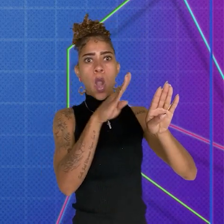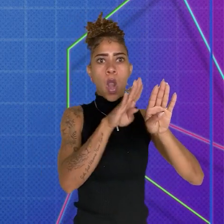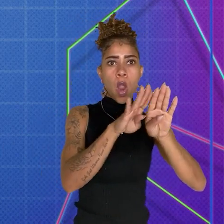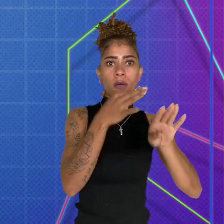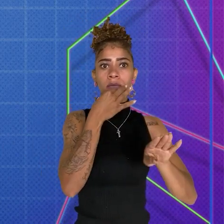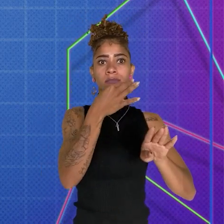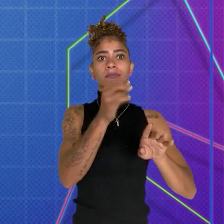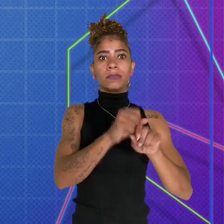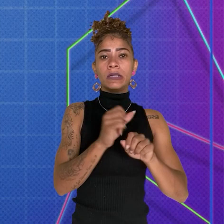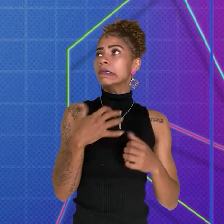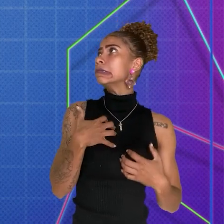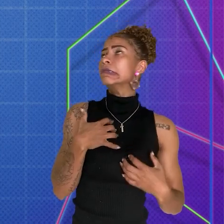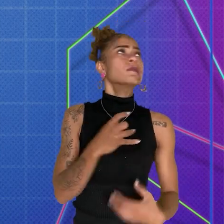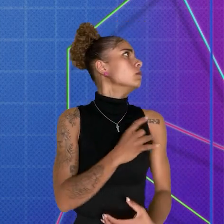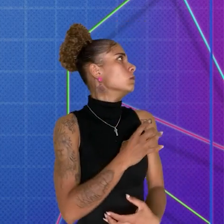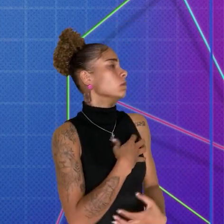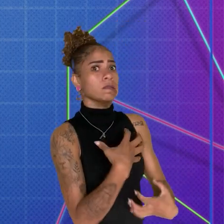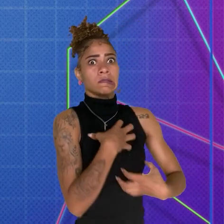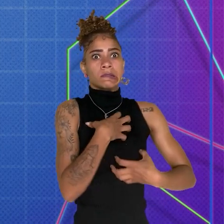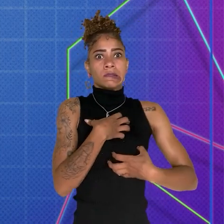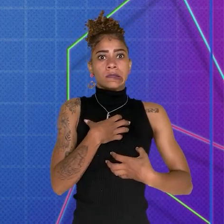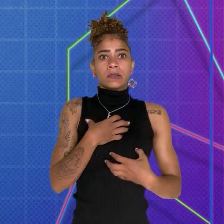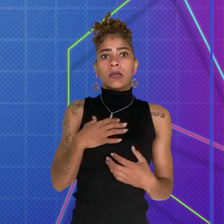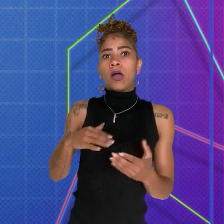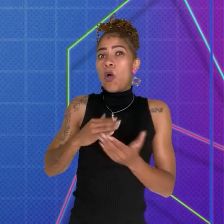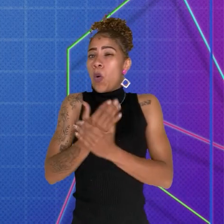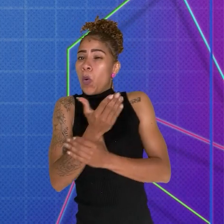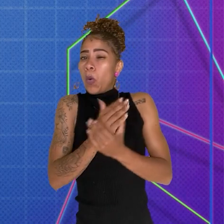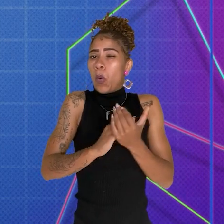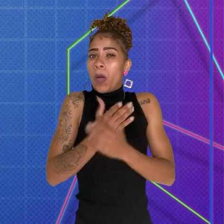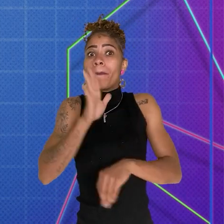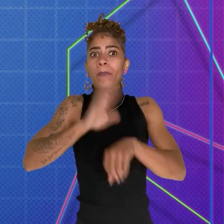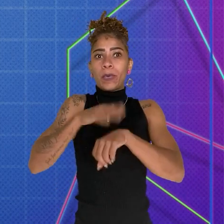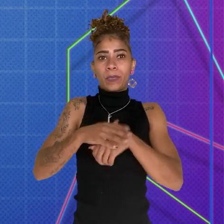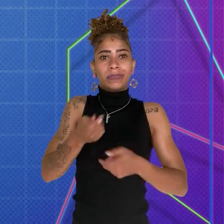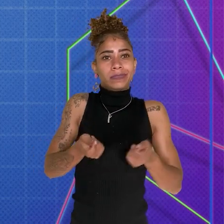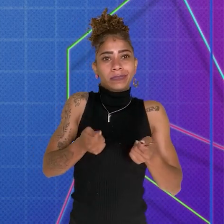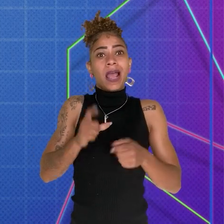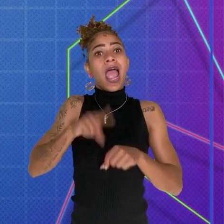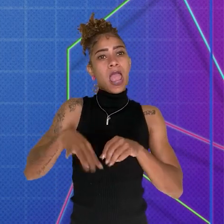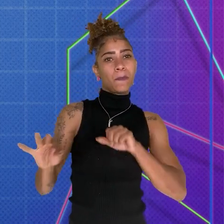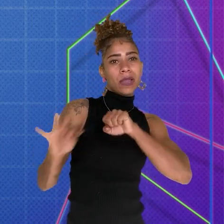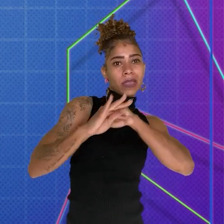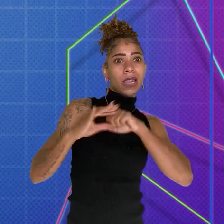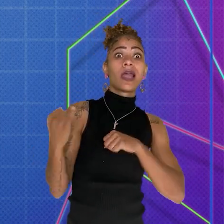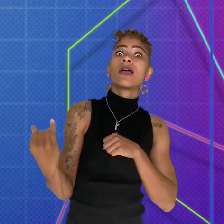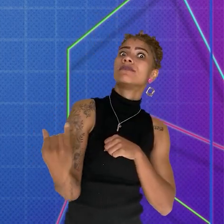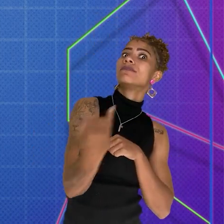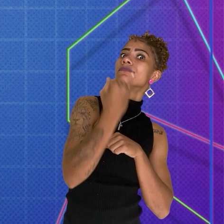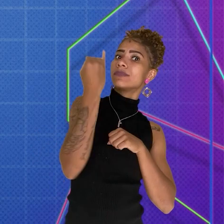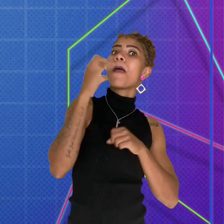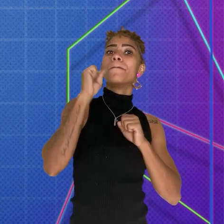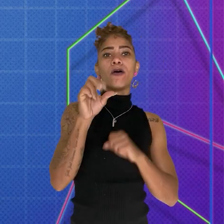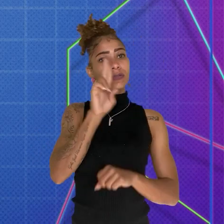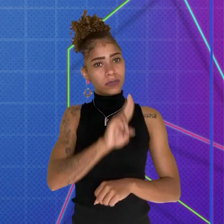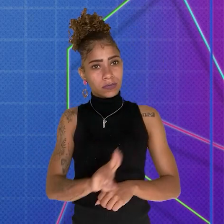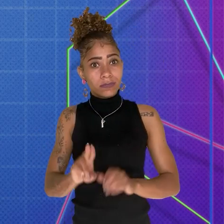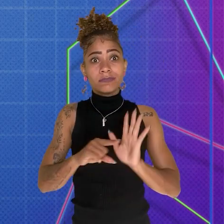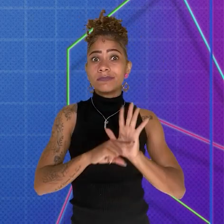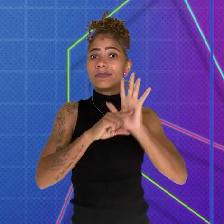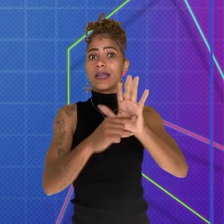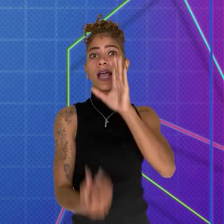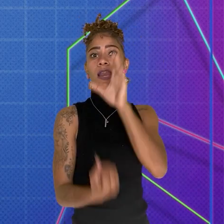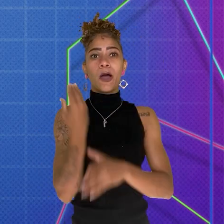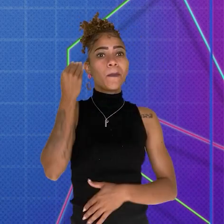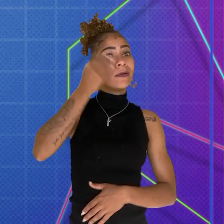rangendo podem contribuir para aumentar a sensação de medo e de desconforto do jogador. E isso é uma técnica importante que pode ajudar a